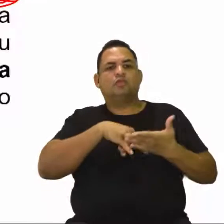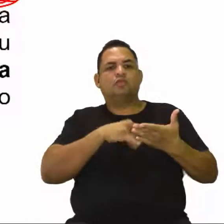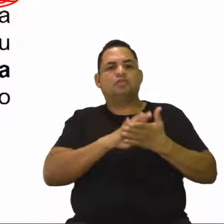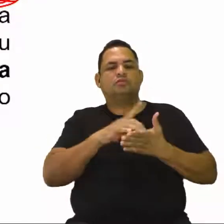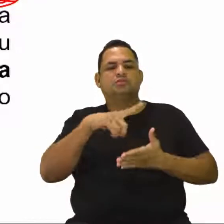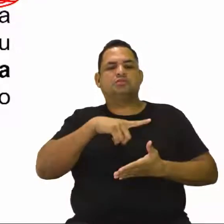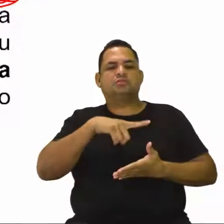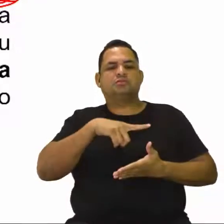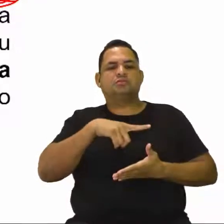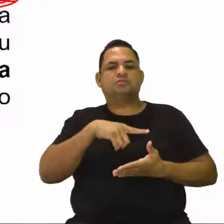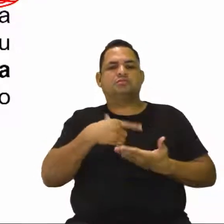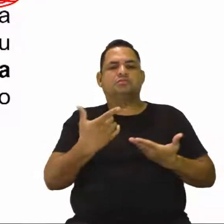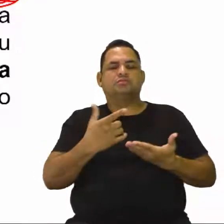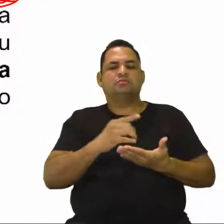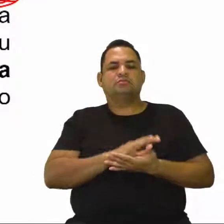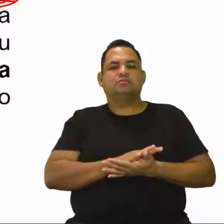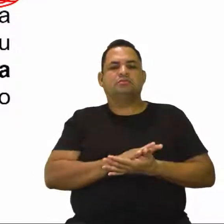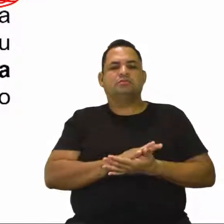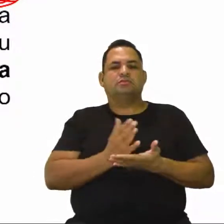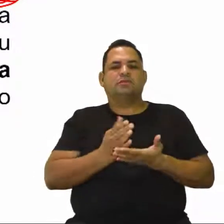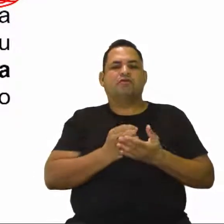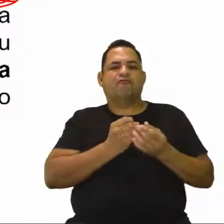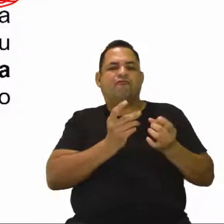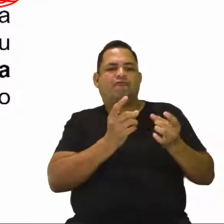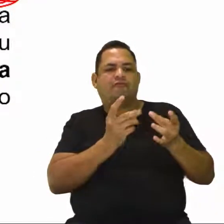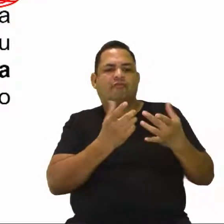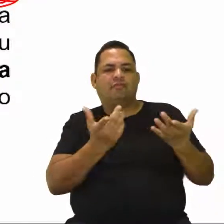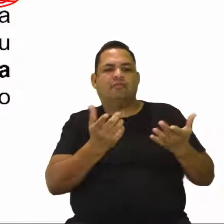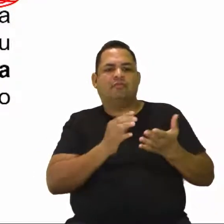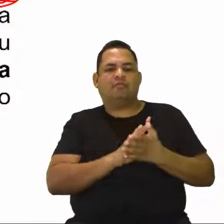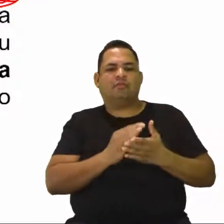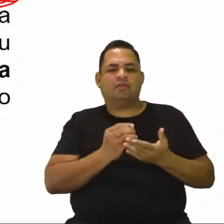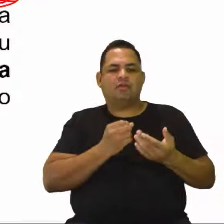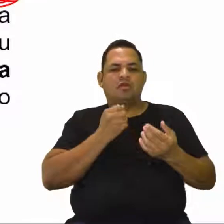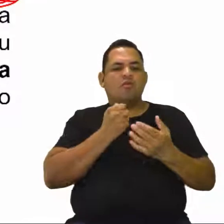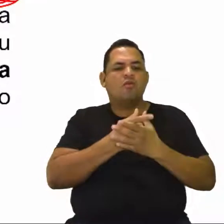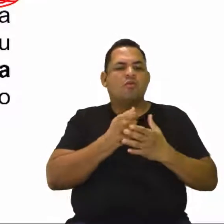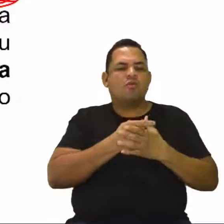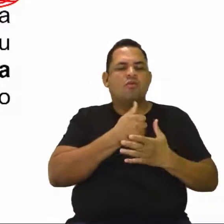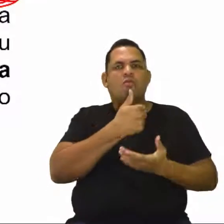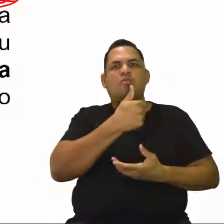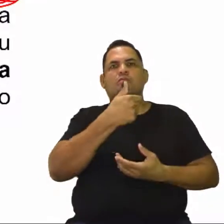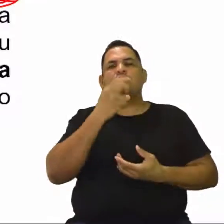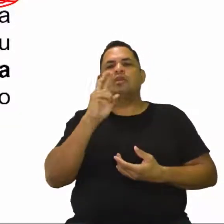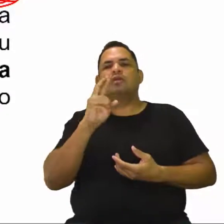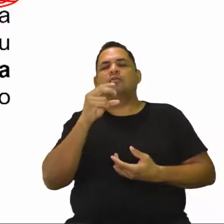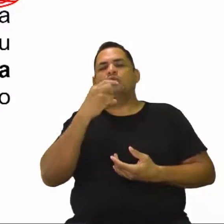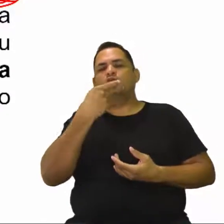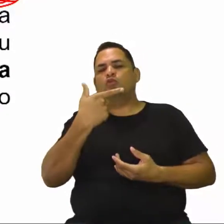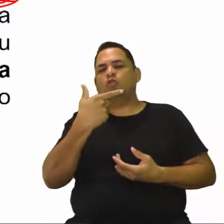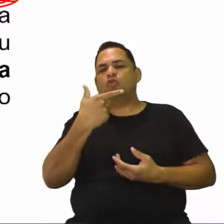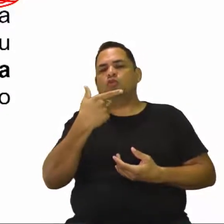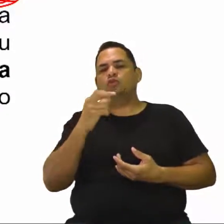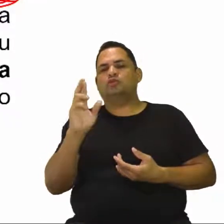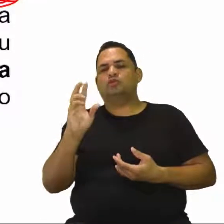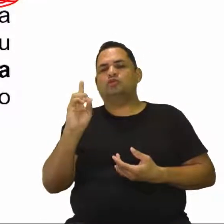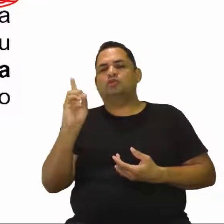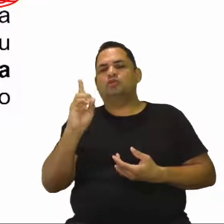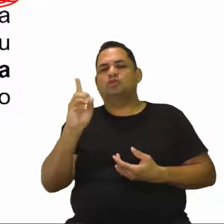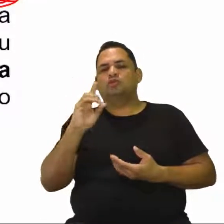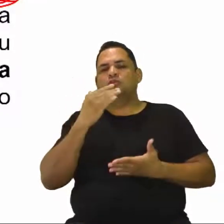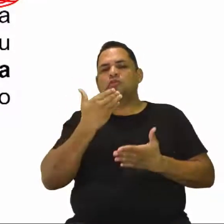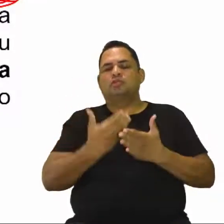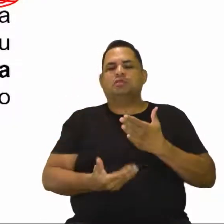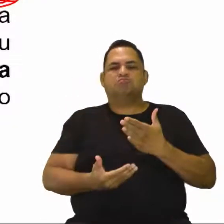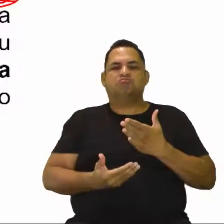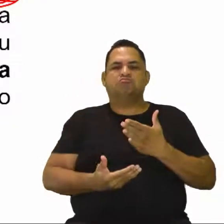que possuíam. Ou seja, cara, vamos logo vender. Eu comprei uma ação por $2. Hoje ela está caindo,